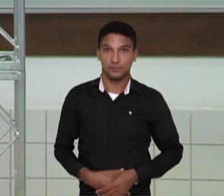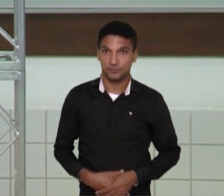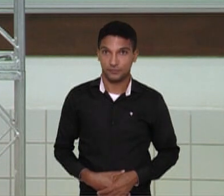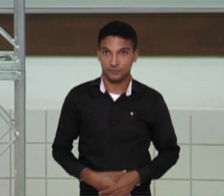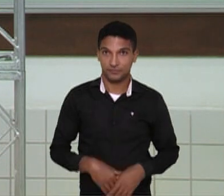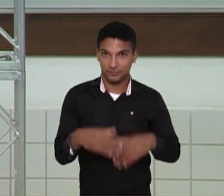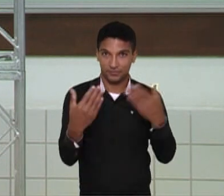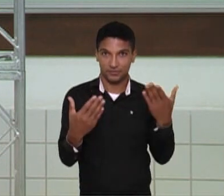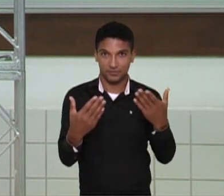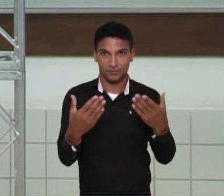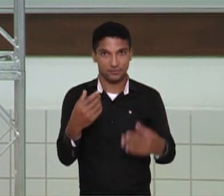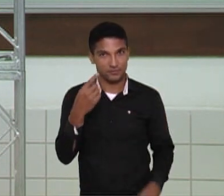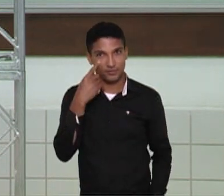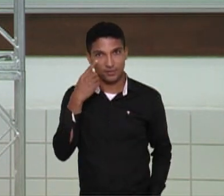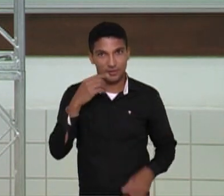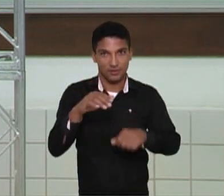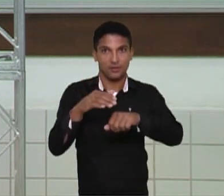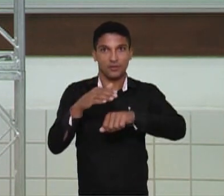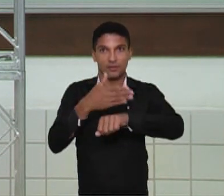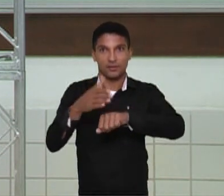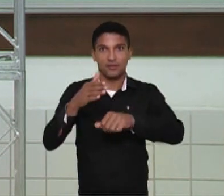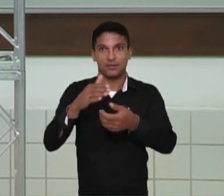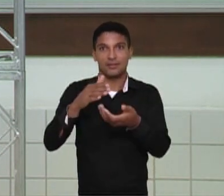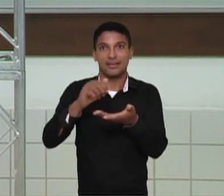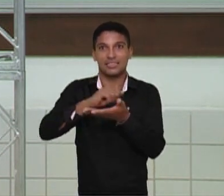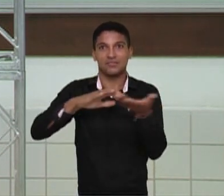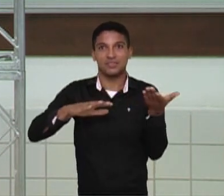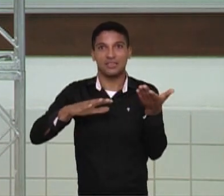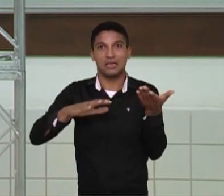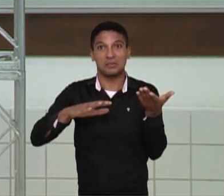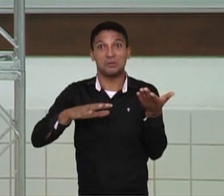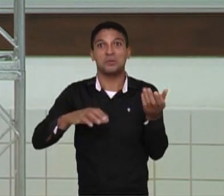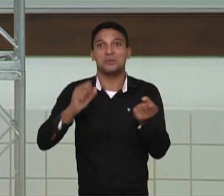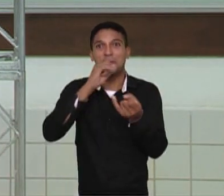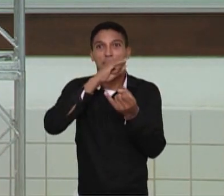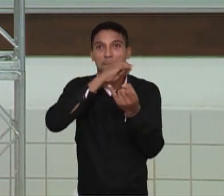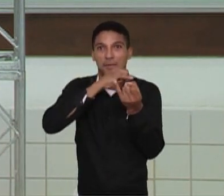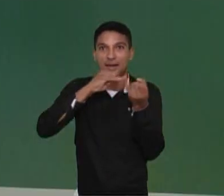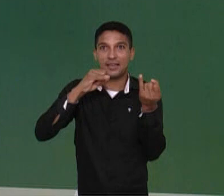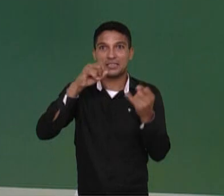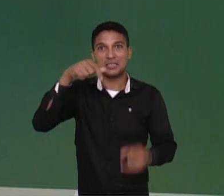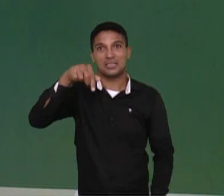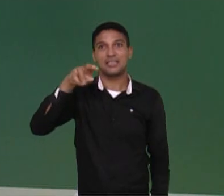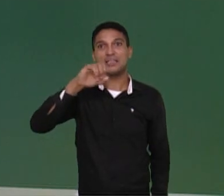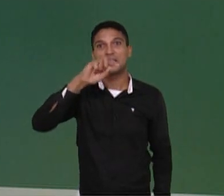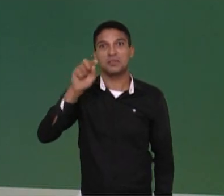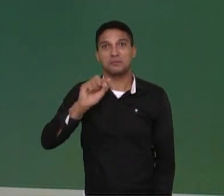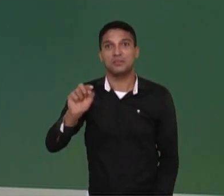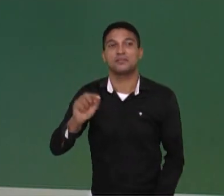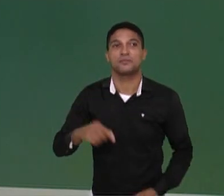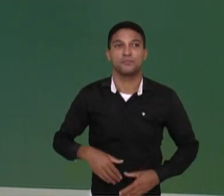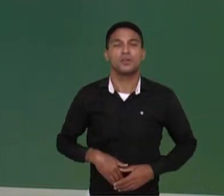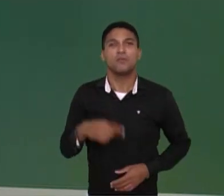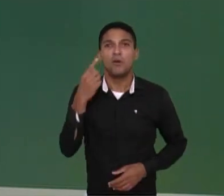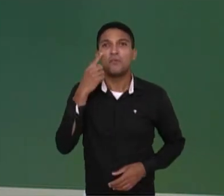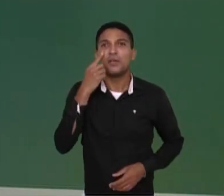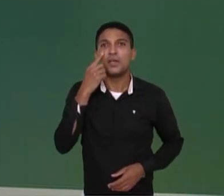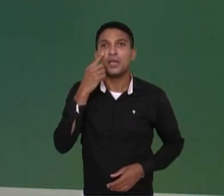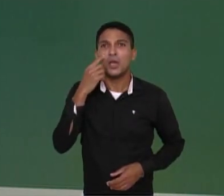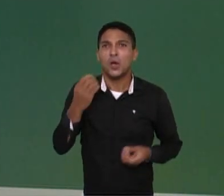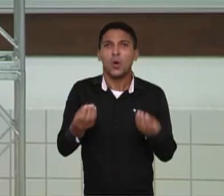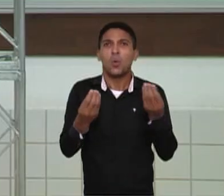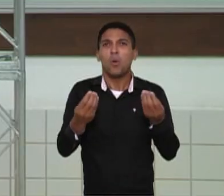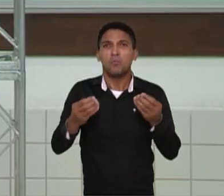Então, gente, praticamente esse exercício aí foi quase um quiz, né? Então, vejamos o seguinte aqui, ó. Qual o peso suportado? Como